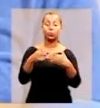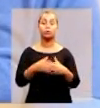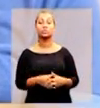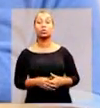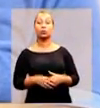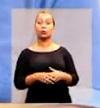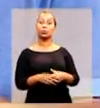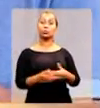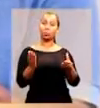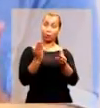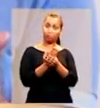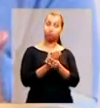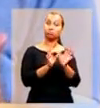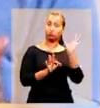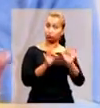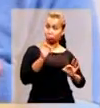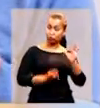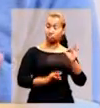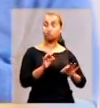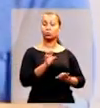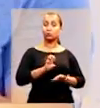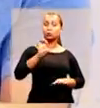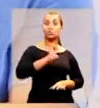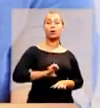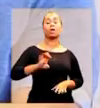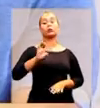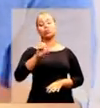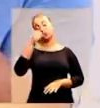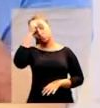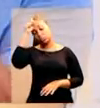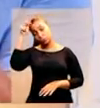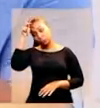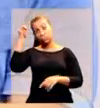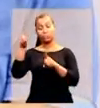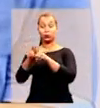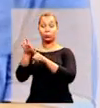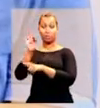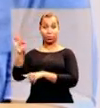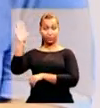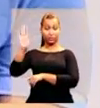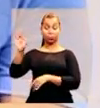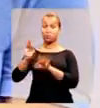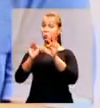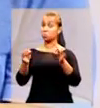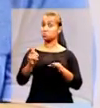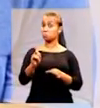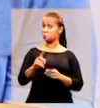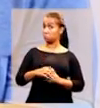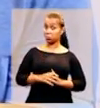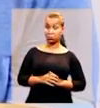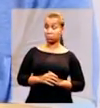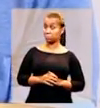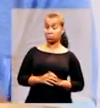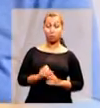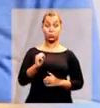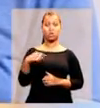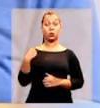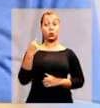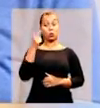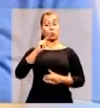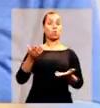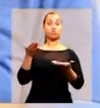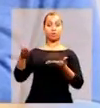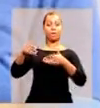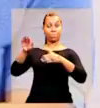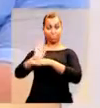produção para o Tribunal de Contas, do Estado, do município ou da Federação. Não é uma coisa simples. Assim, apenas, assim, se eu não